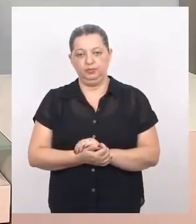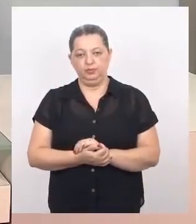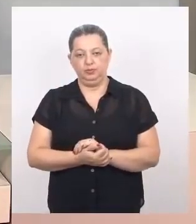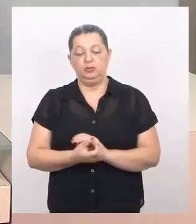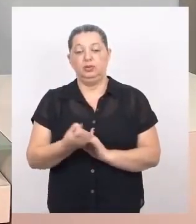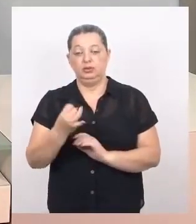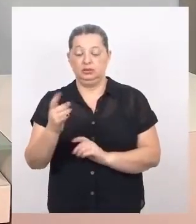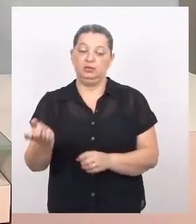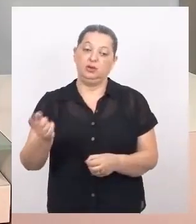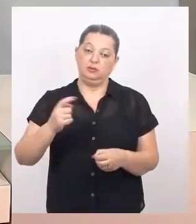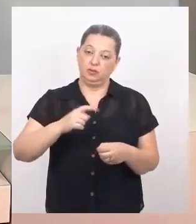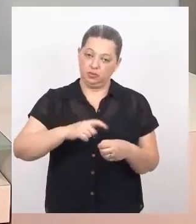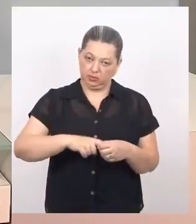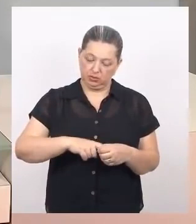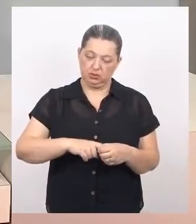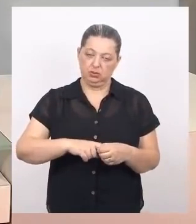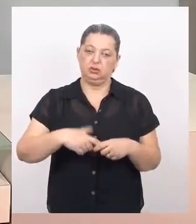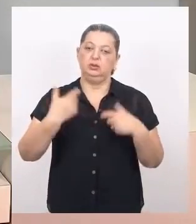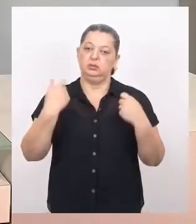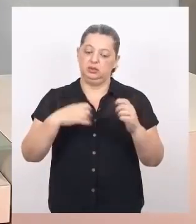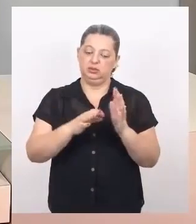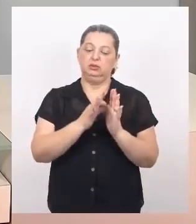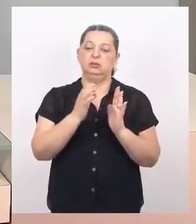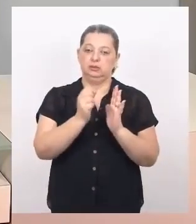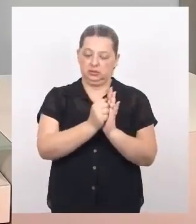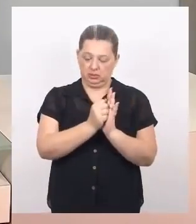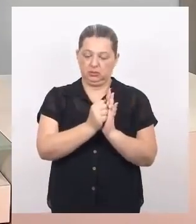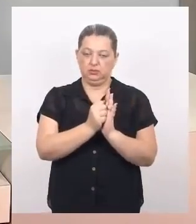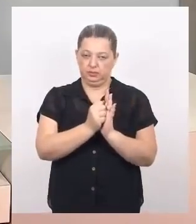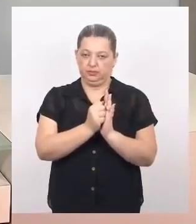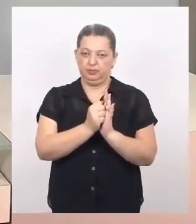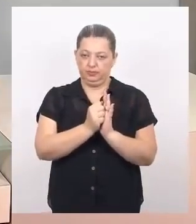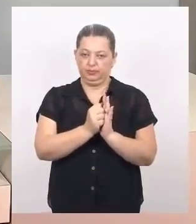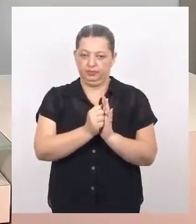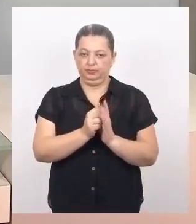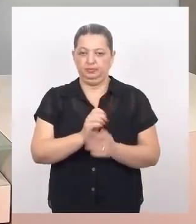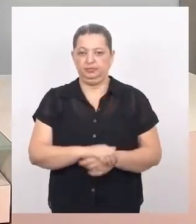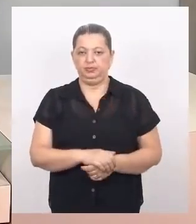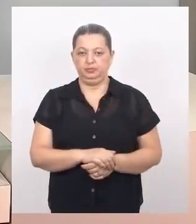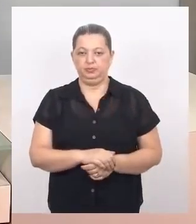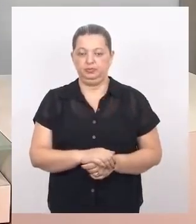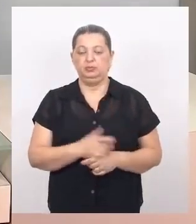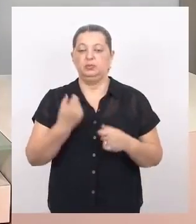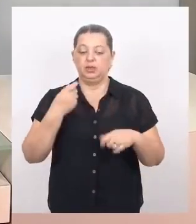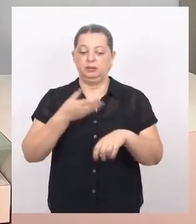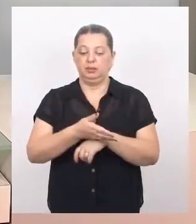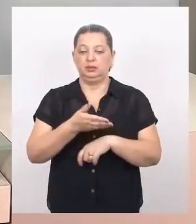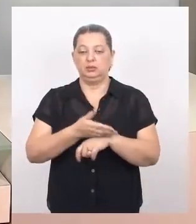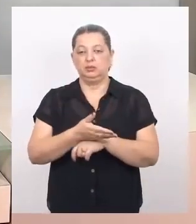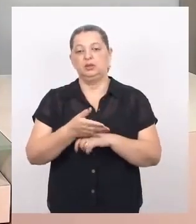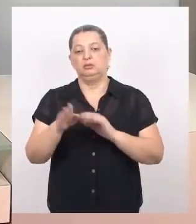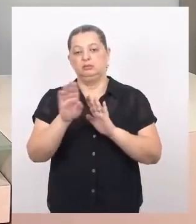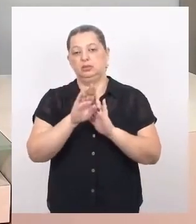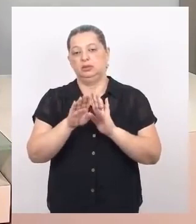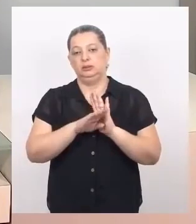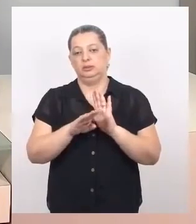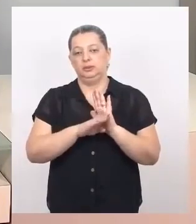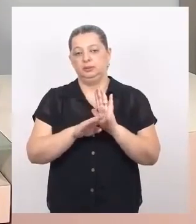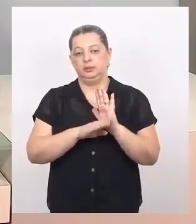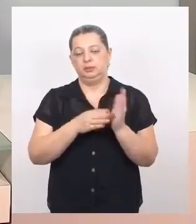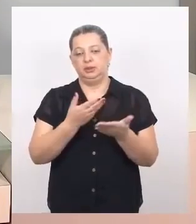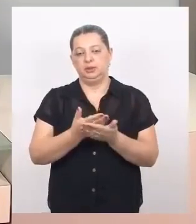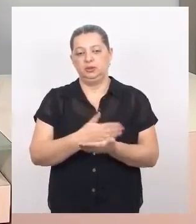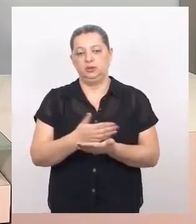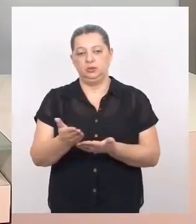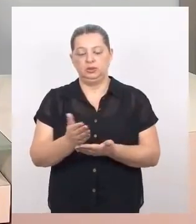pela 202, você cadastra ele ali e ele vai voltar classificado para poder participar da atribuição inicial.